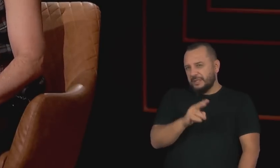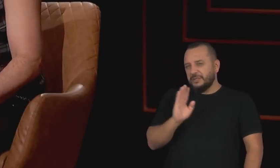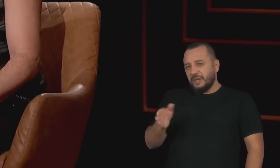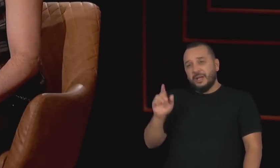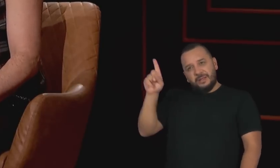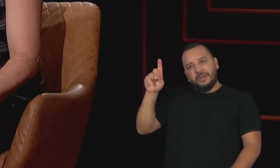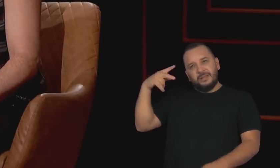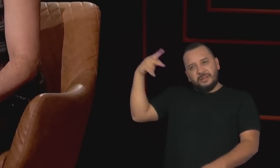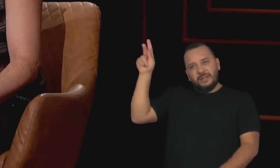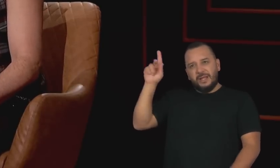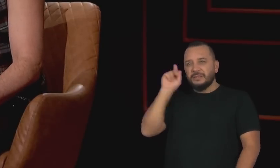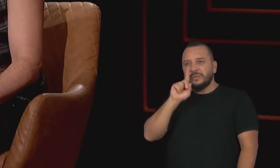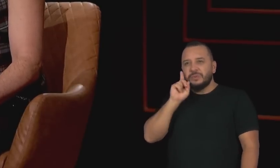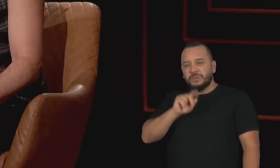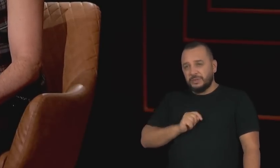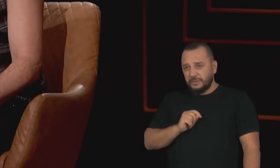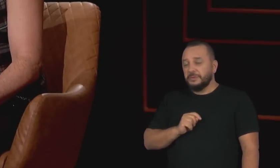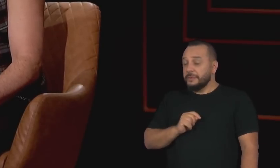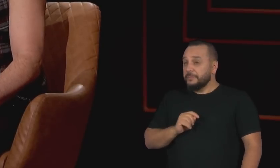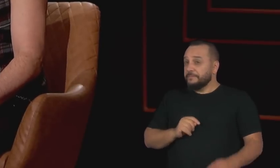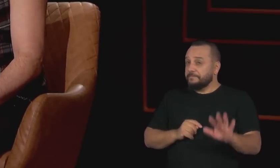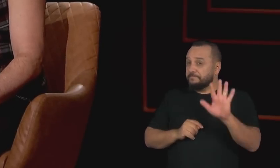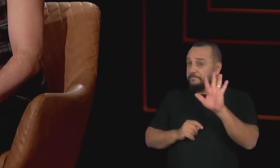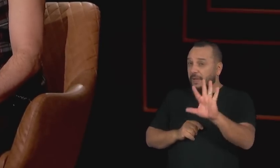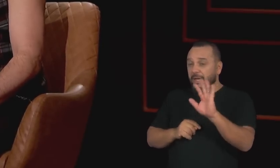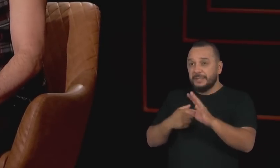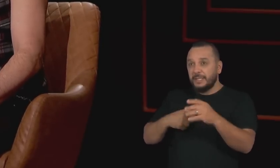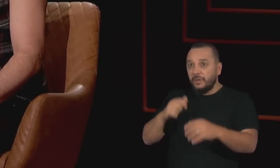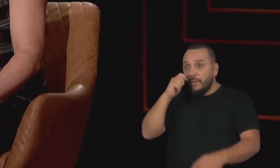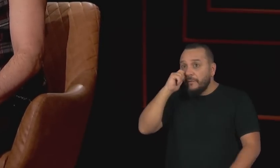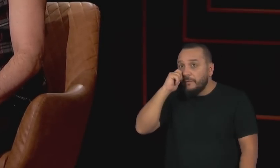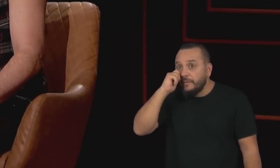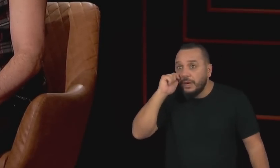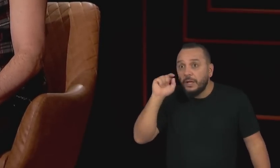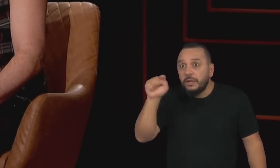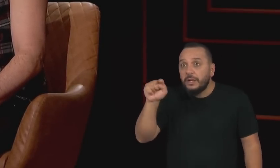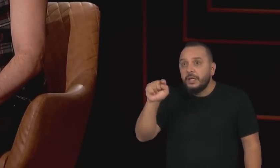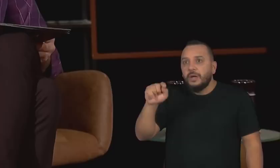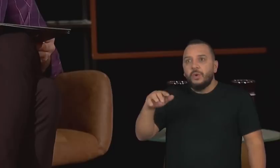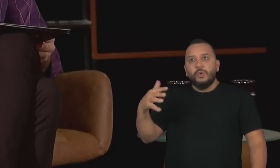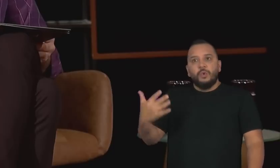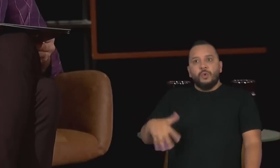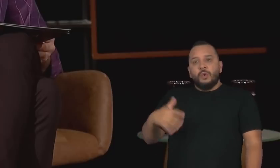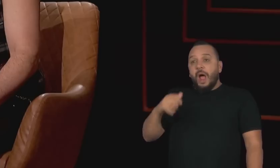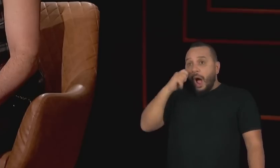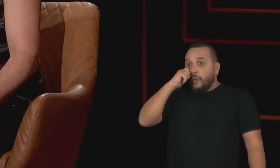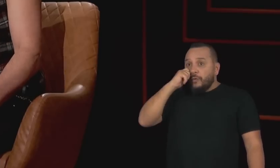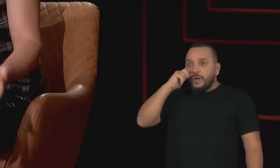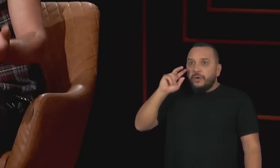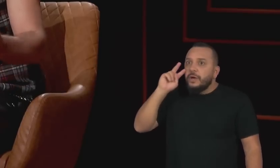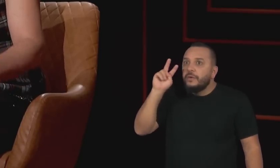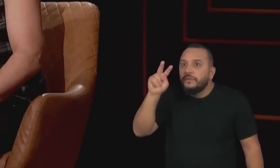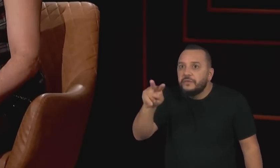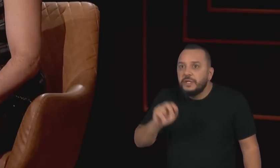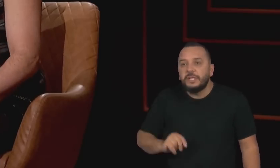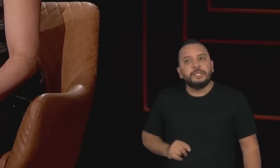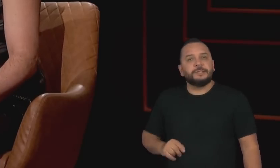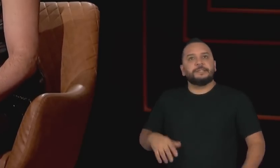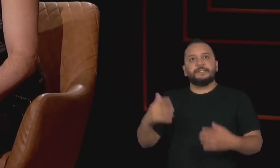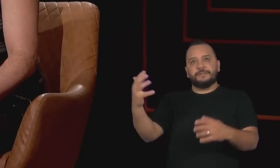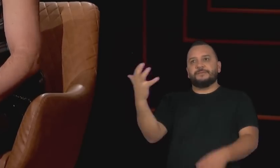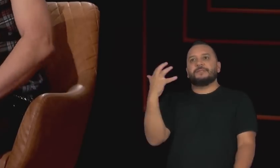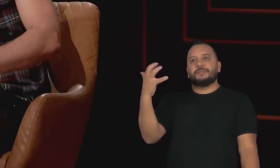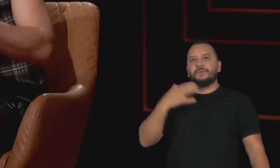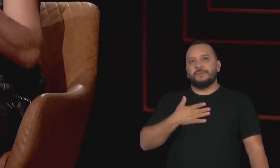Cats, né, essas coisas, mas ali onde eu realmente vi, Ao vivo, ao né? vivo, isso me influenciou